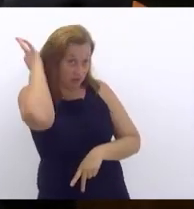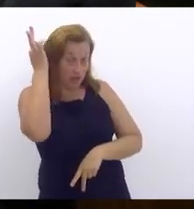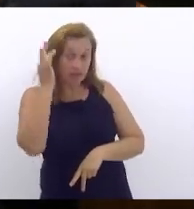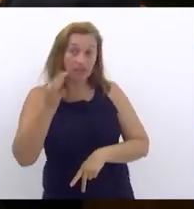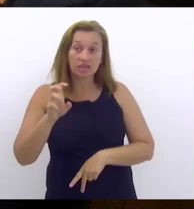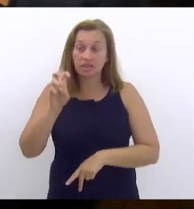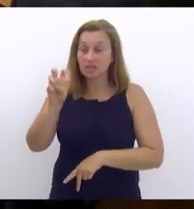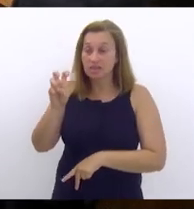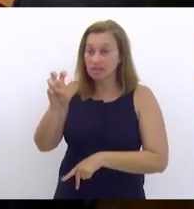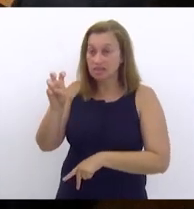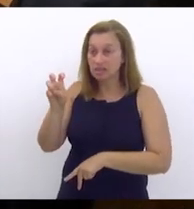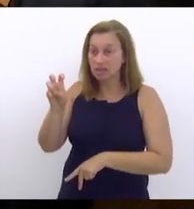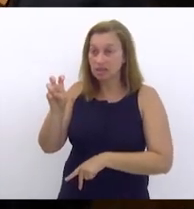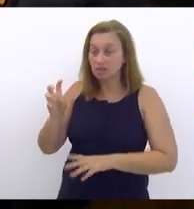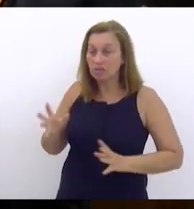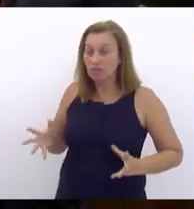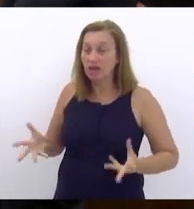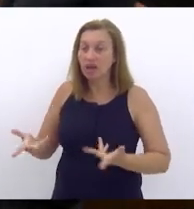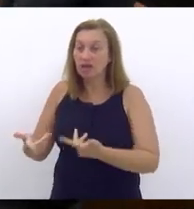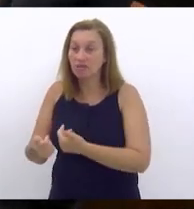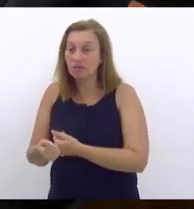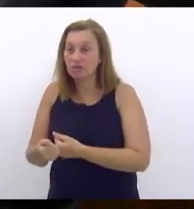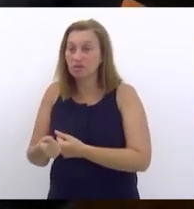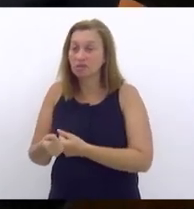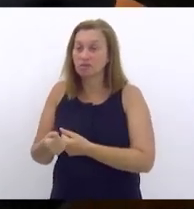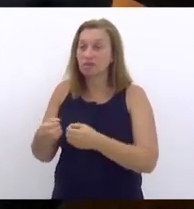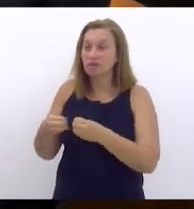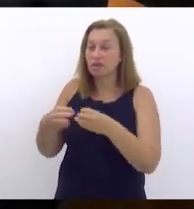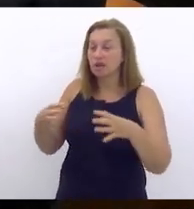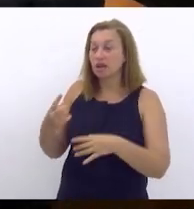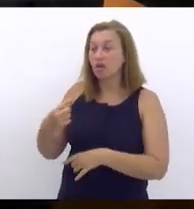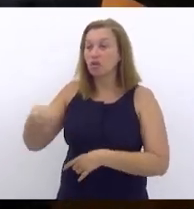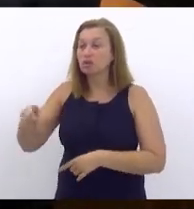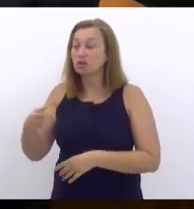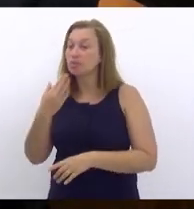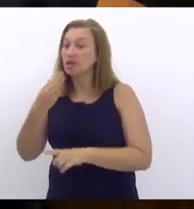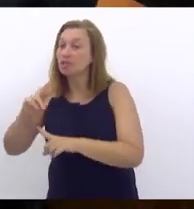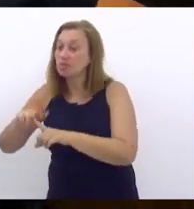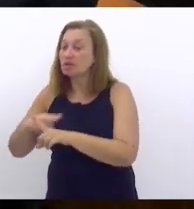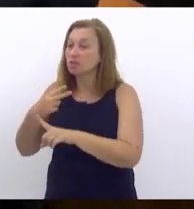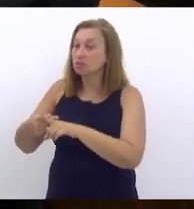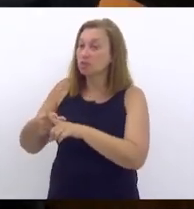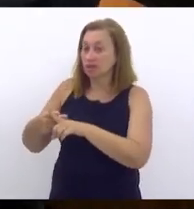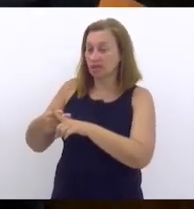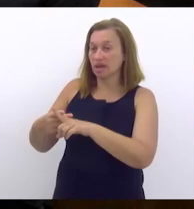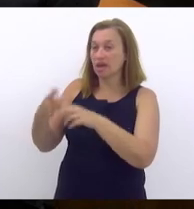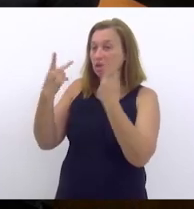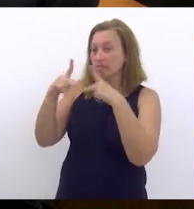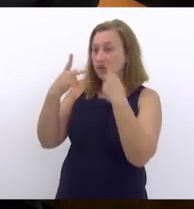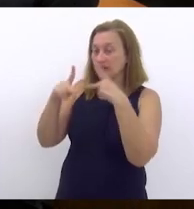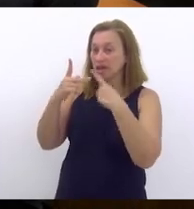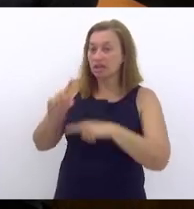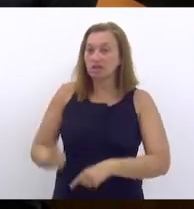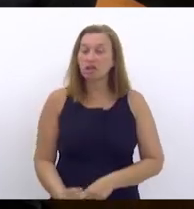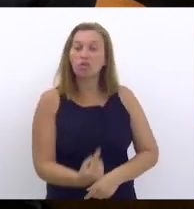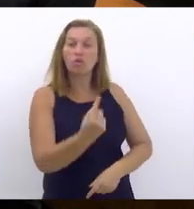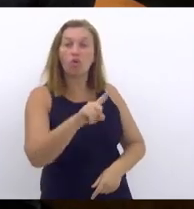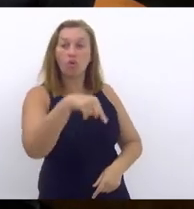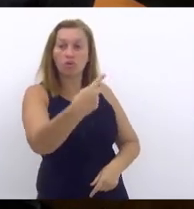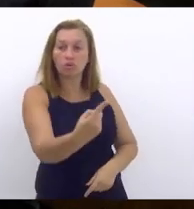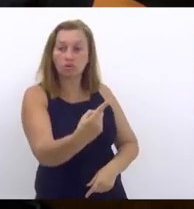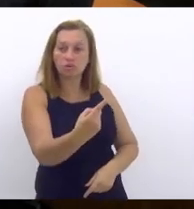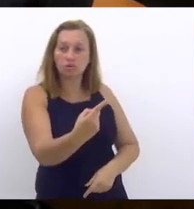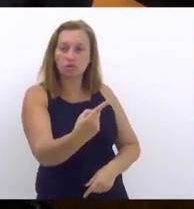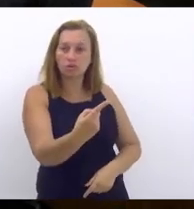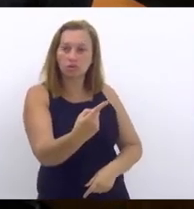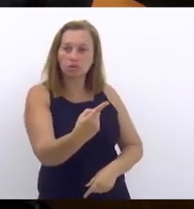5 talentos a outro e mandou ele multiplicar. Deu 1 talento a um outro. Para concluir, deputado.